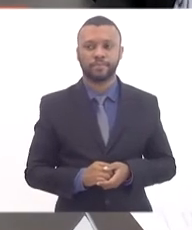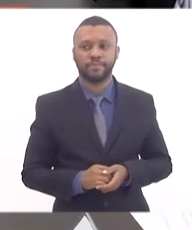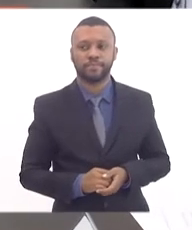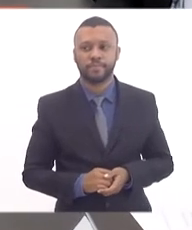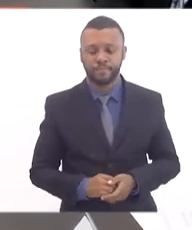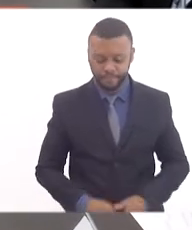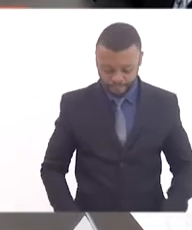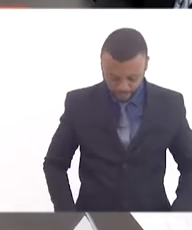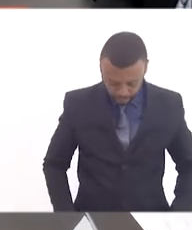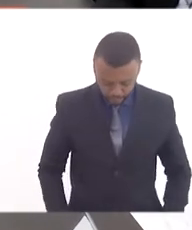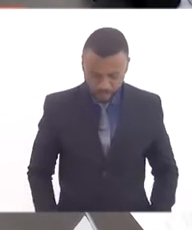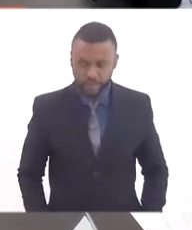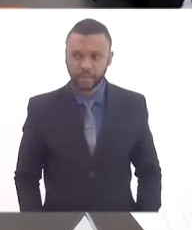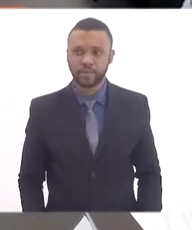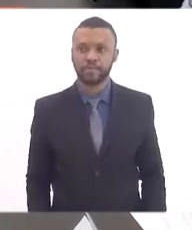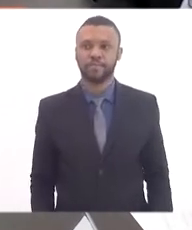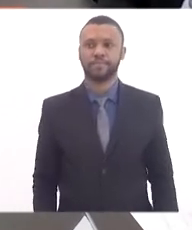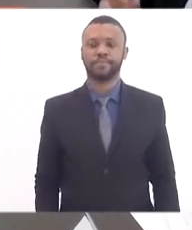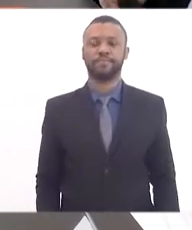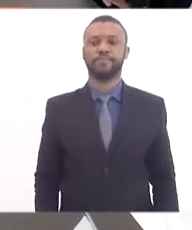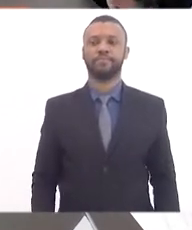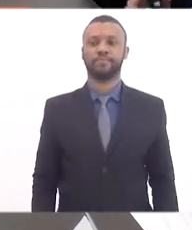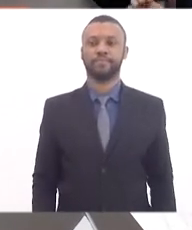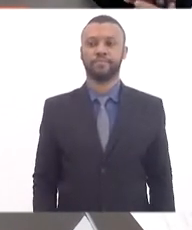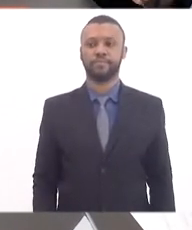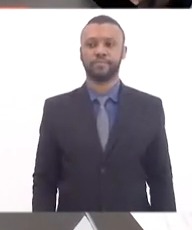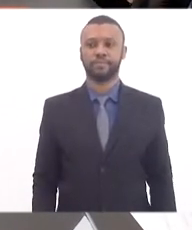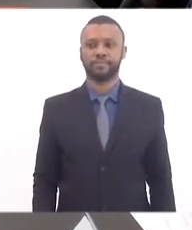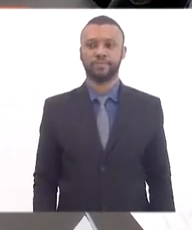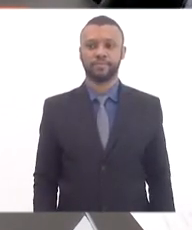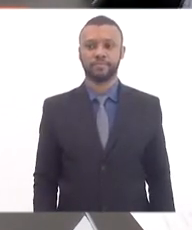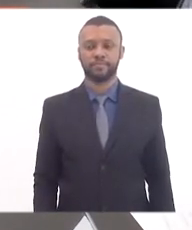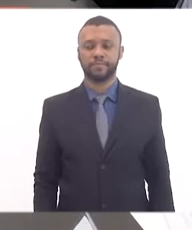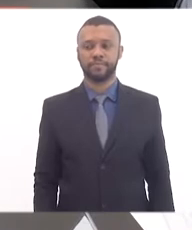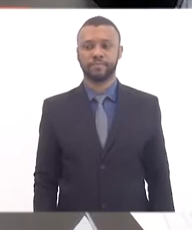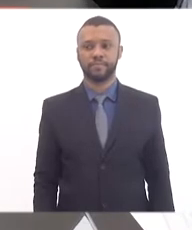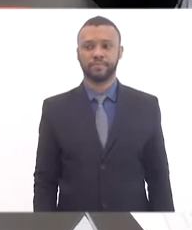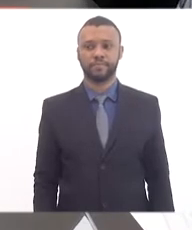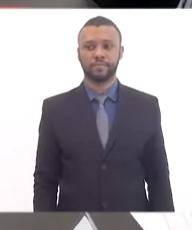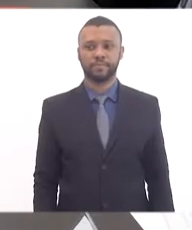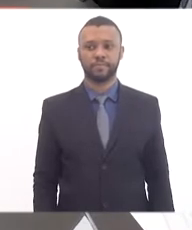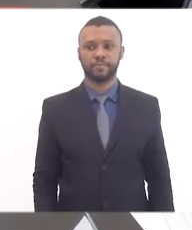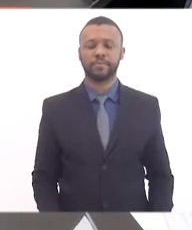o microfone no microfone